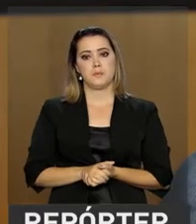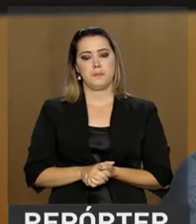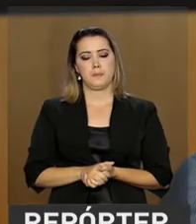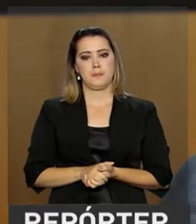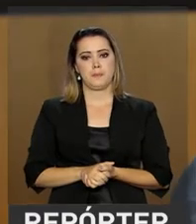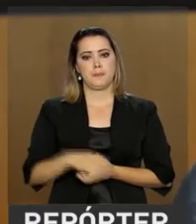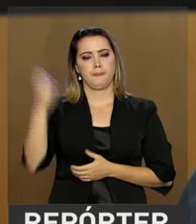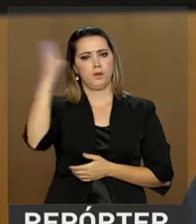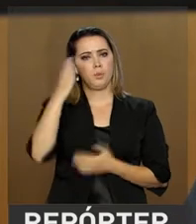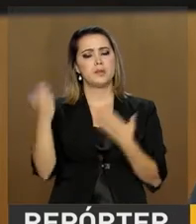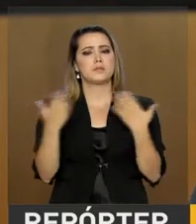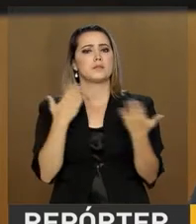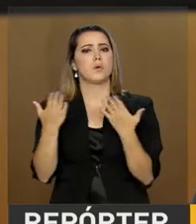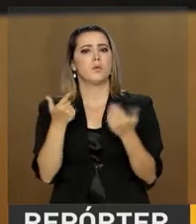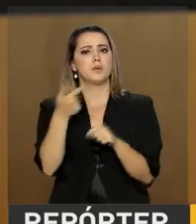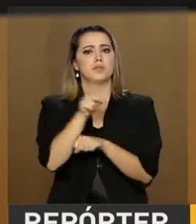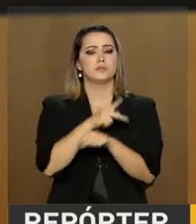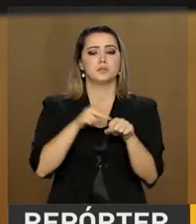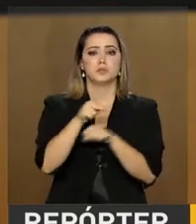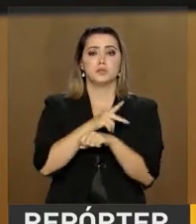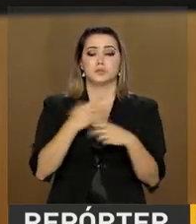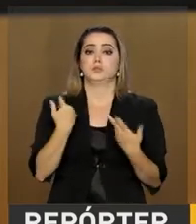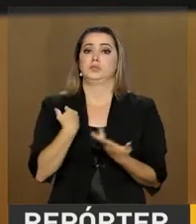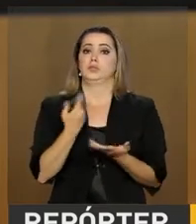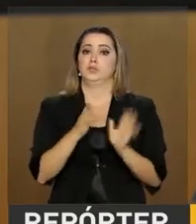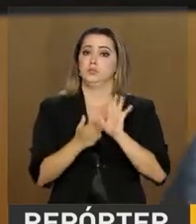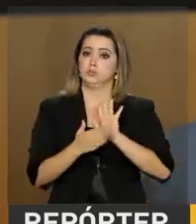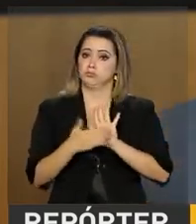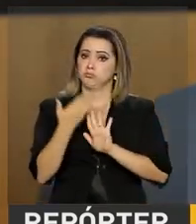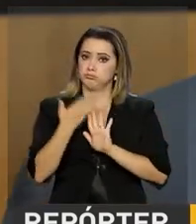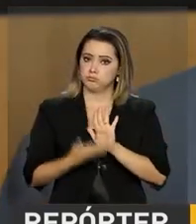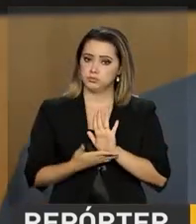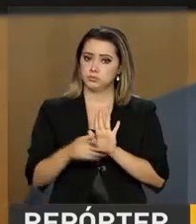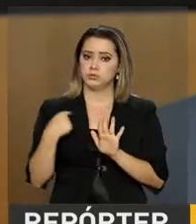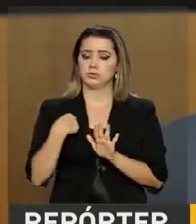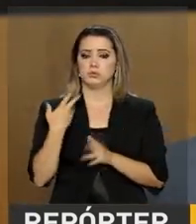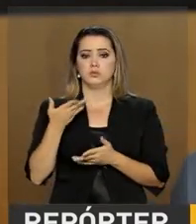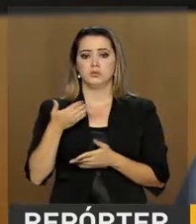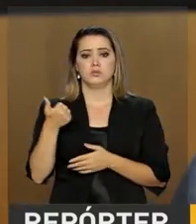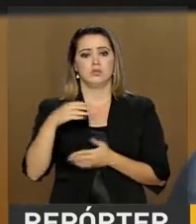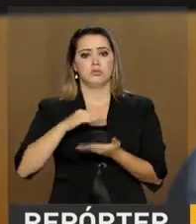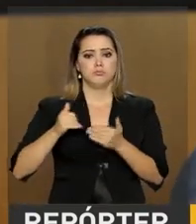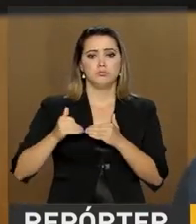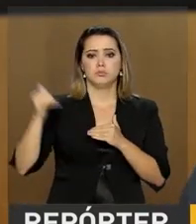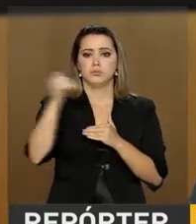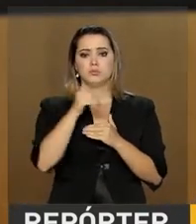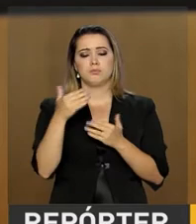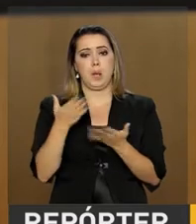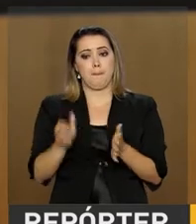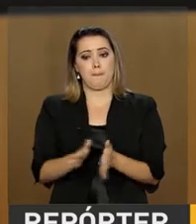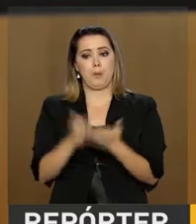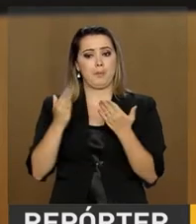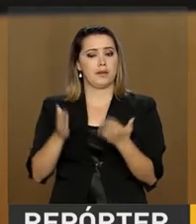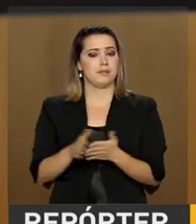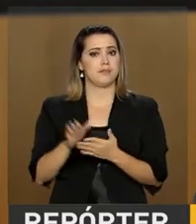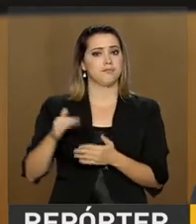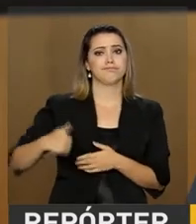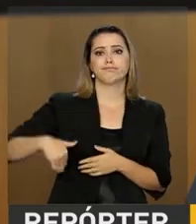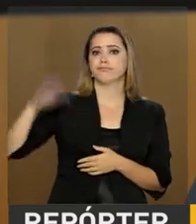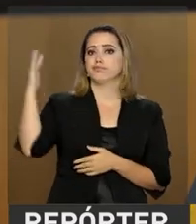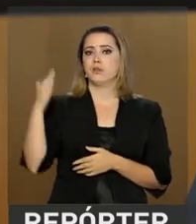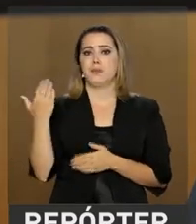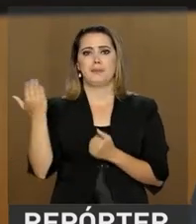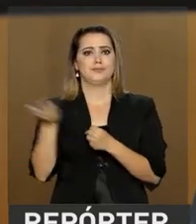comparado a outros países da américa latina e como foi mostrado aqui na apresentação ele começou em 1990 com níveis de pobreza e superiores à